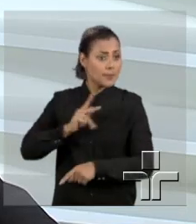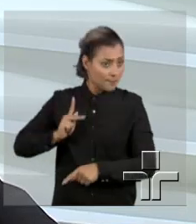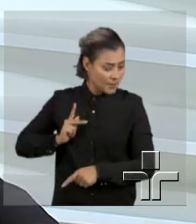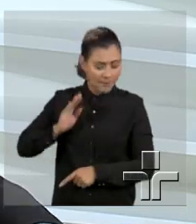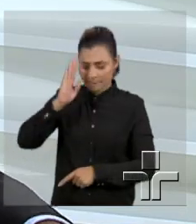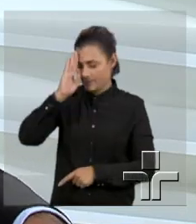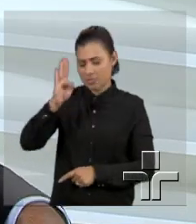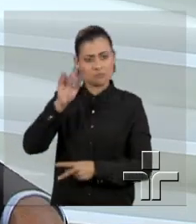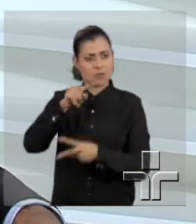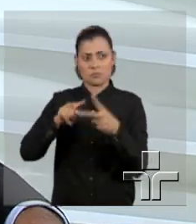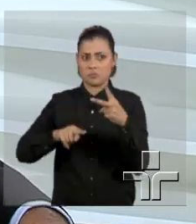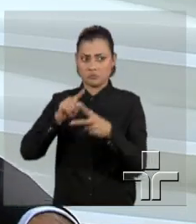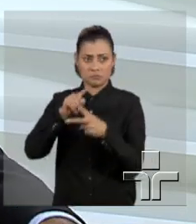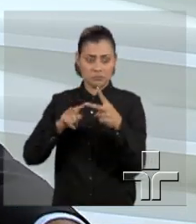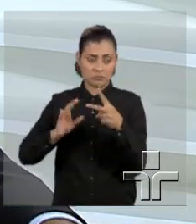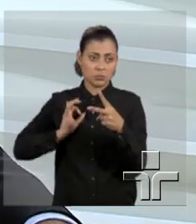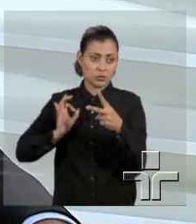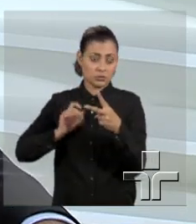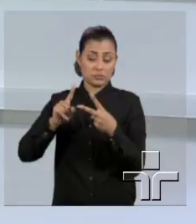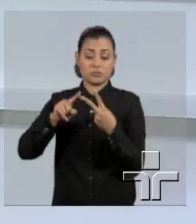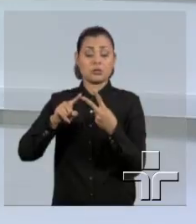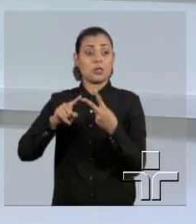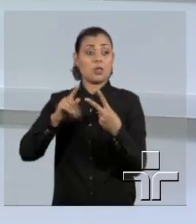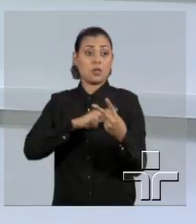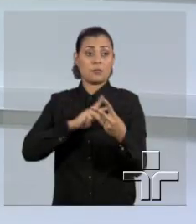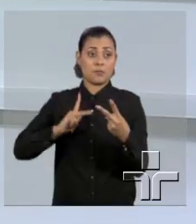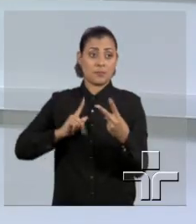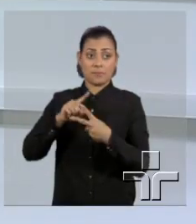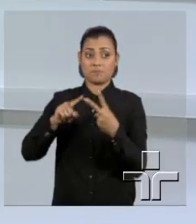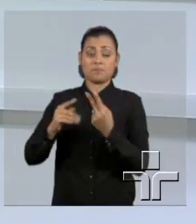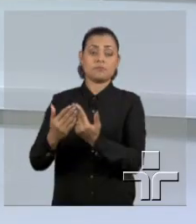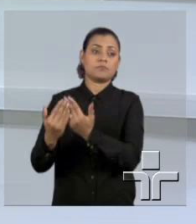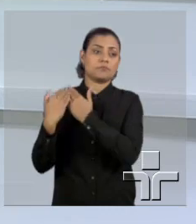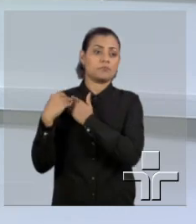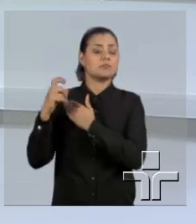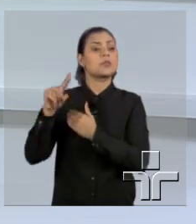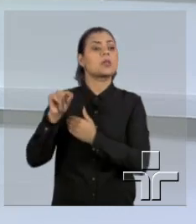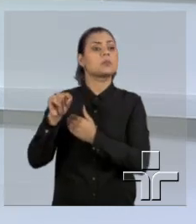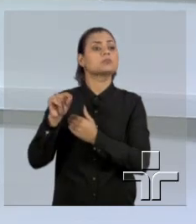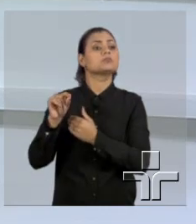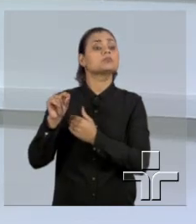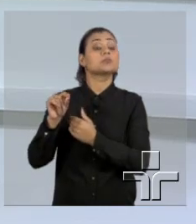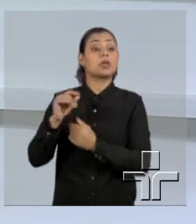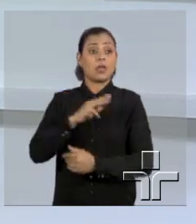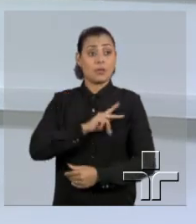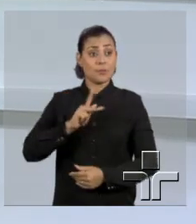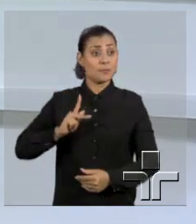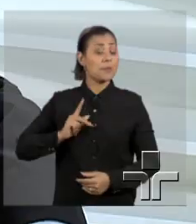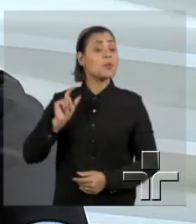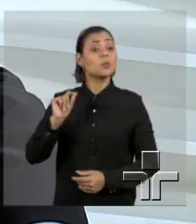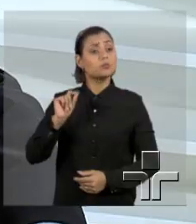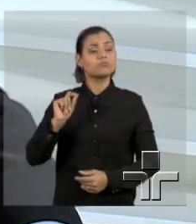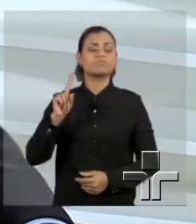Público, porque o Ministério Público é o titular da ação penal pública, chamada de incondicionada, com esse acréscimo.